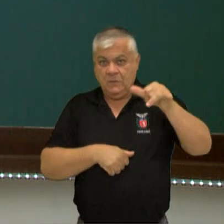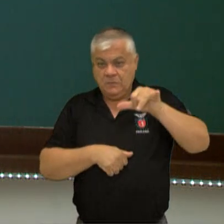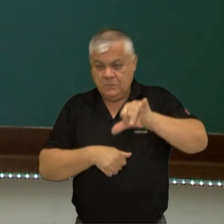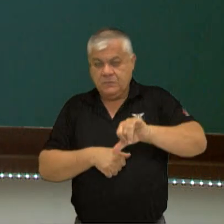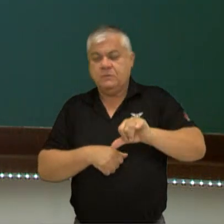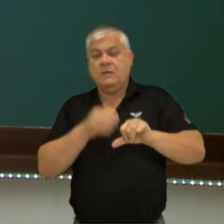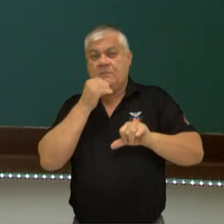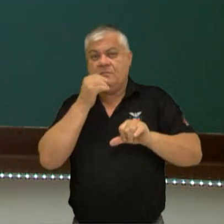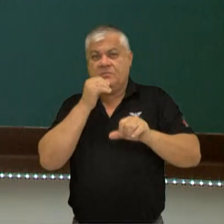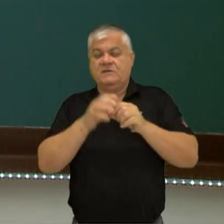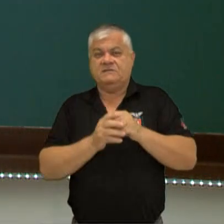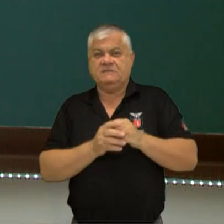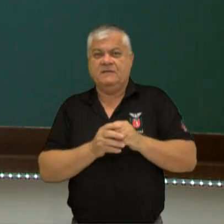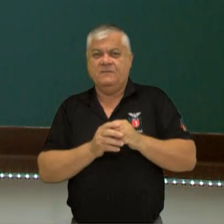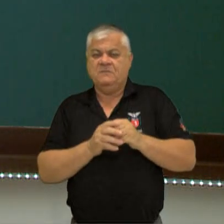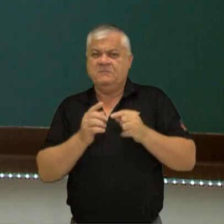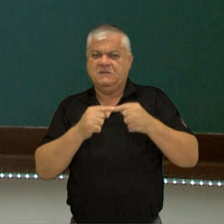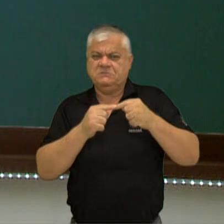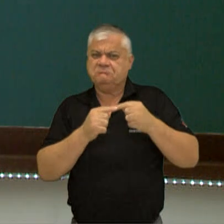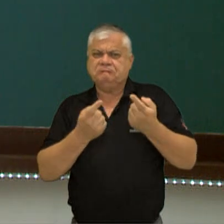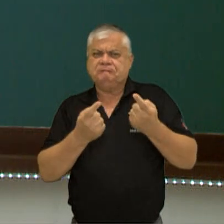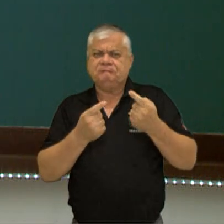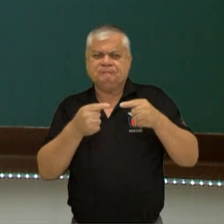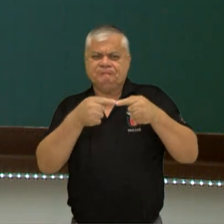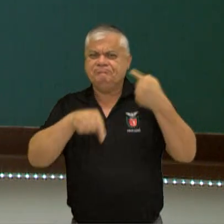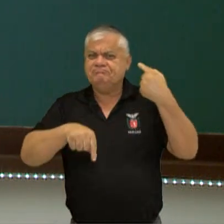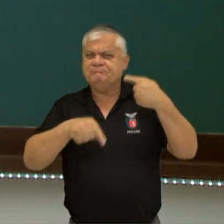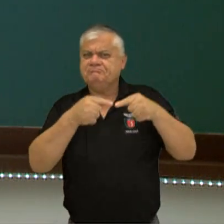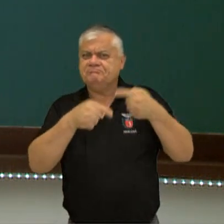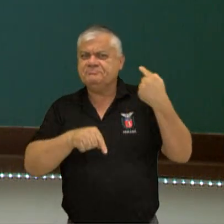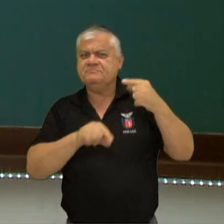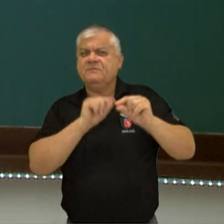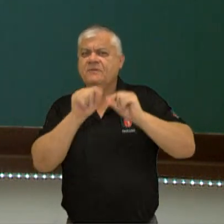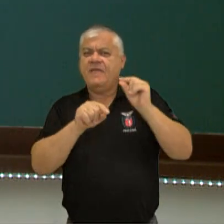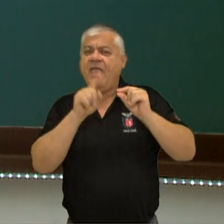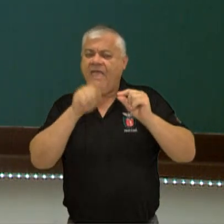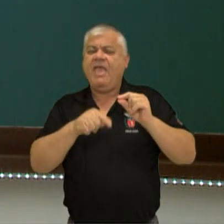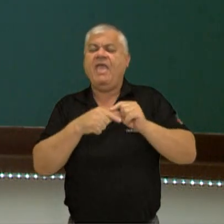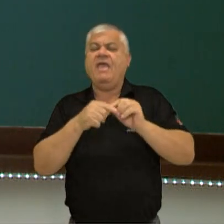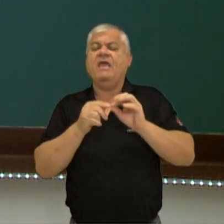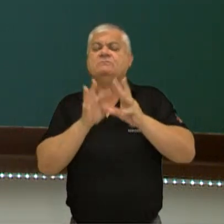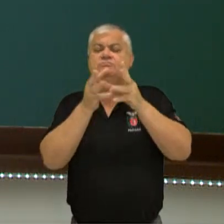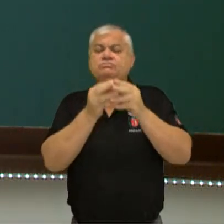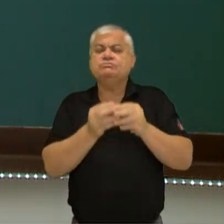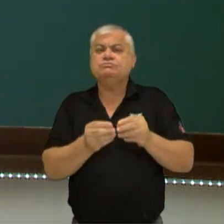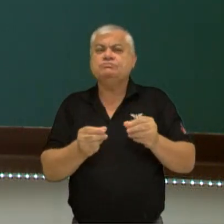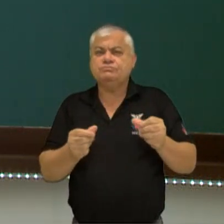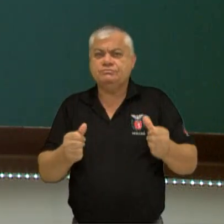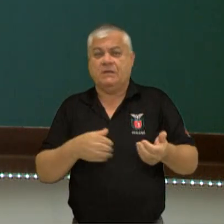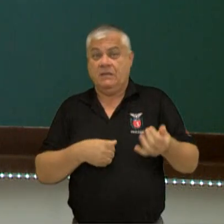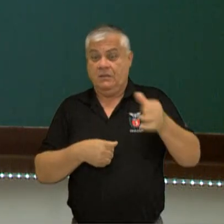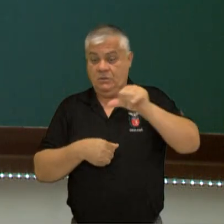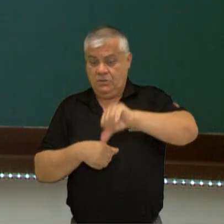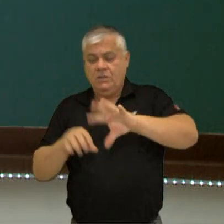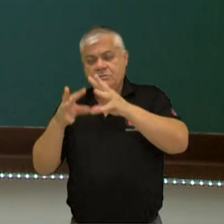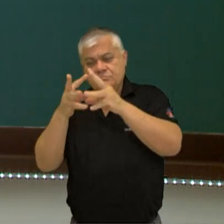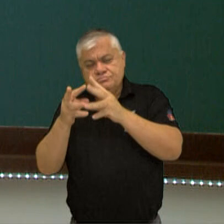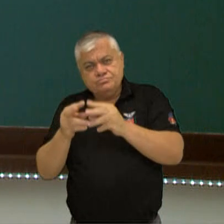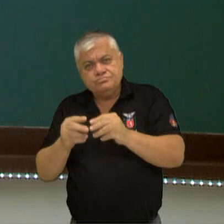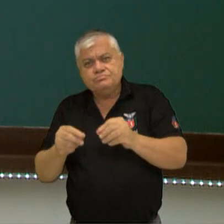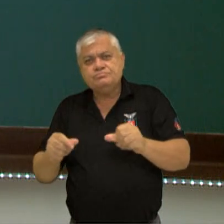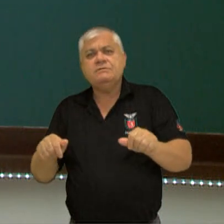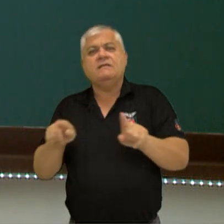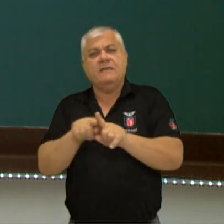distante do limite descrito do coeficiente, a gente diz então que ela é diluída. a solução insaturada também pode ser